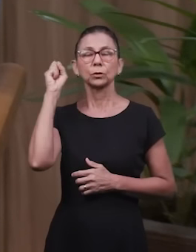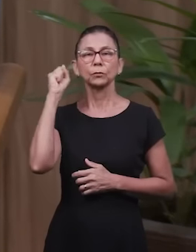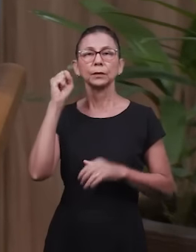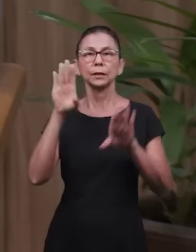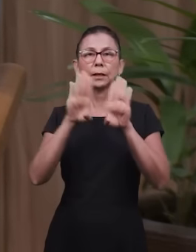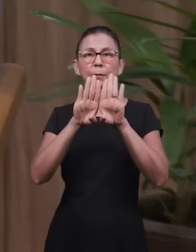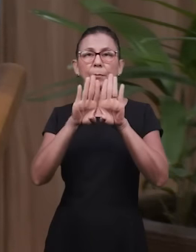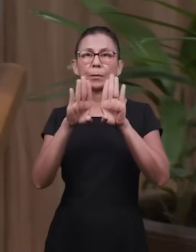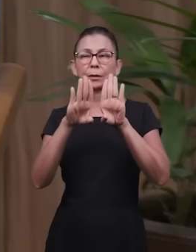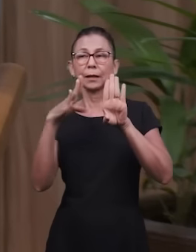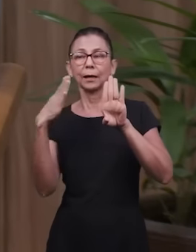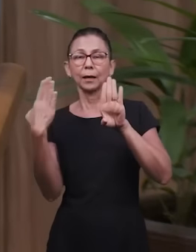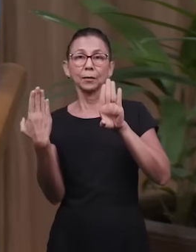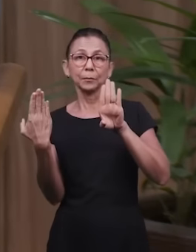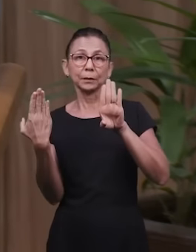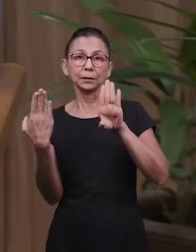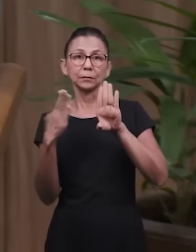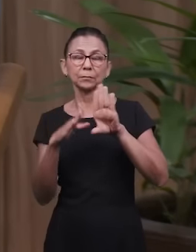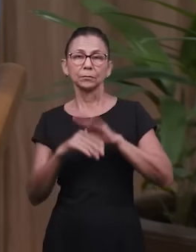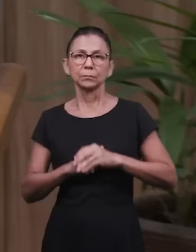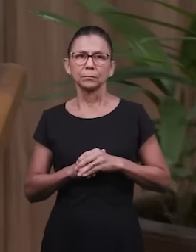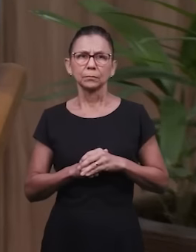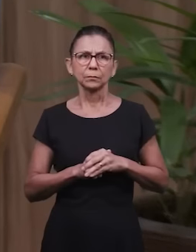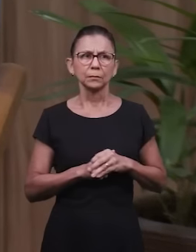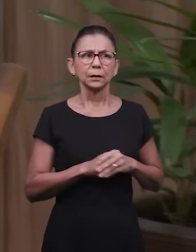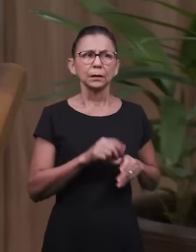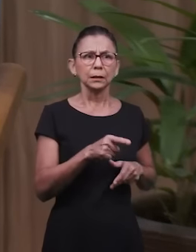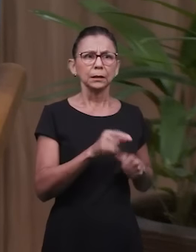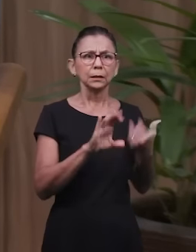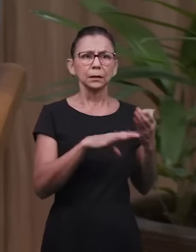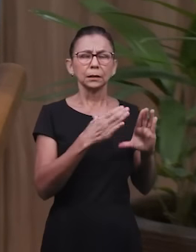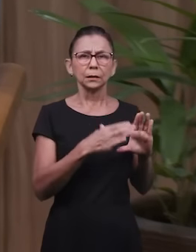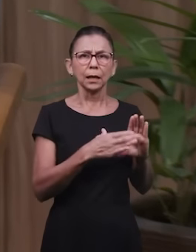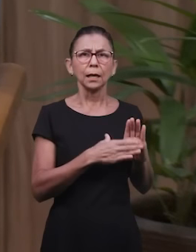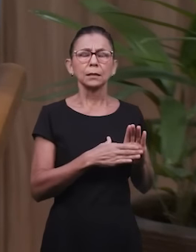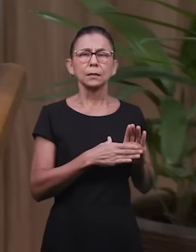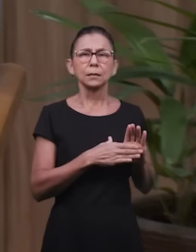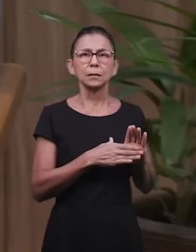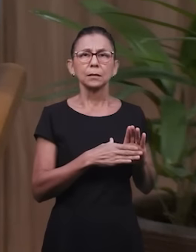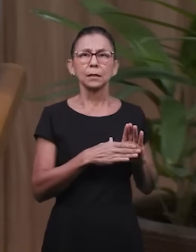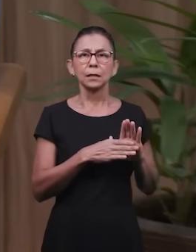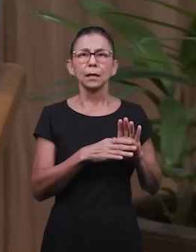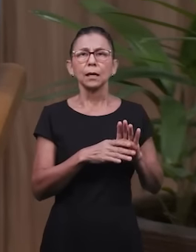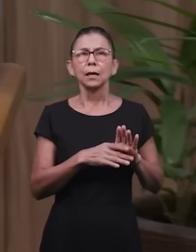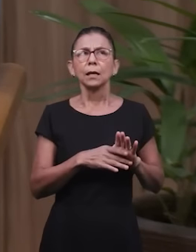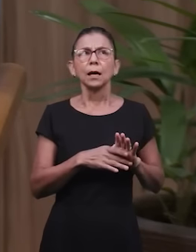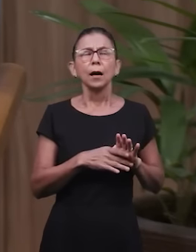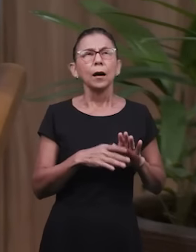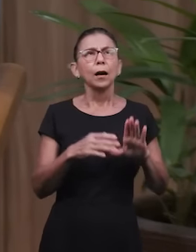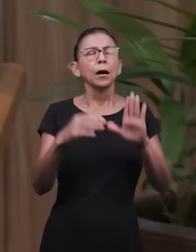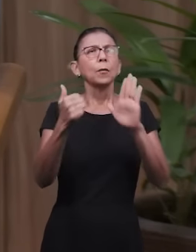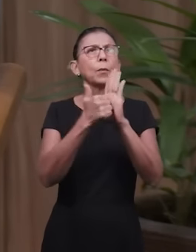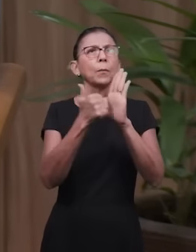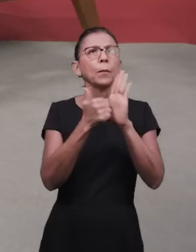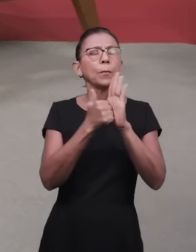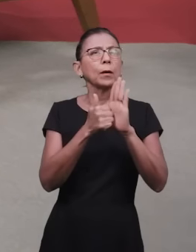porta. Abrir. Quando a gente vai para cantar, a gente vê que ela ouviu a voz. É. Ouviu e reconheceu a voz, mas não abriu a